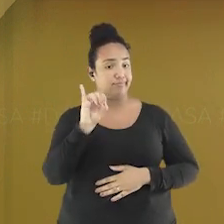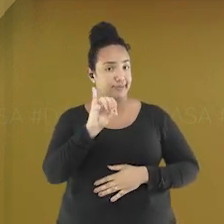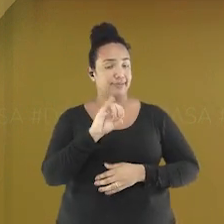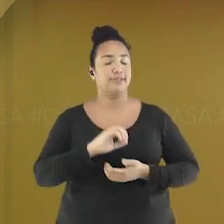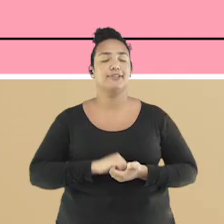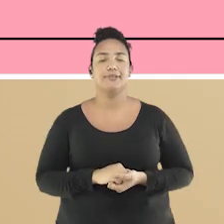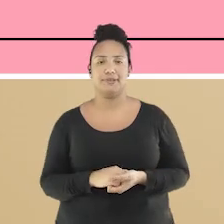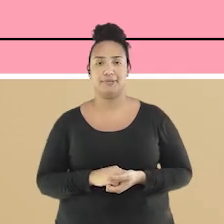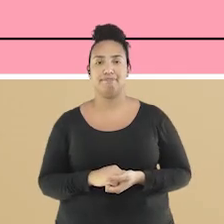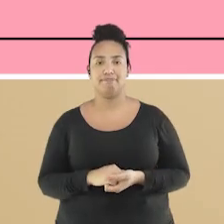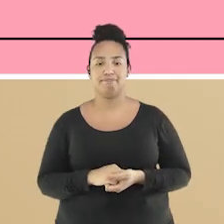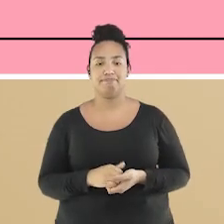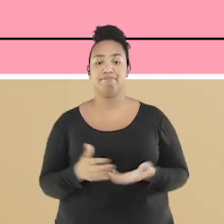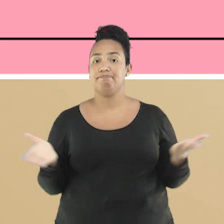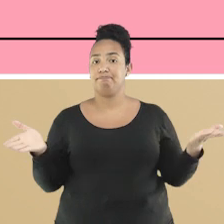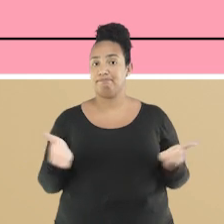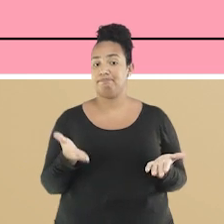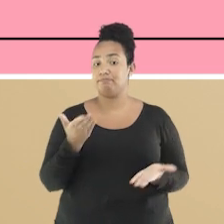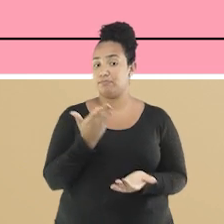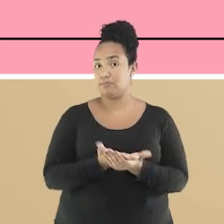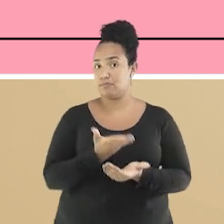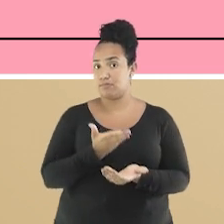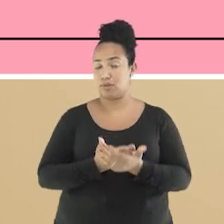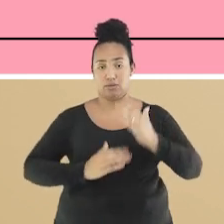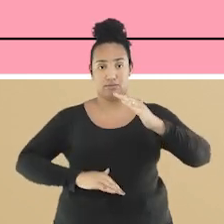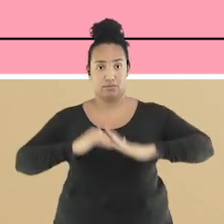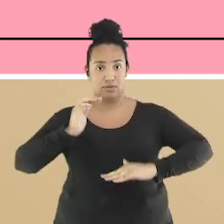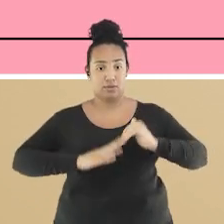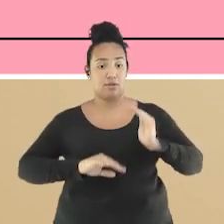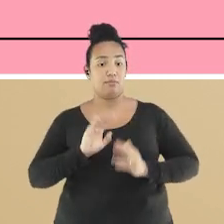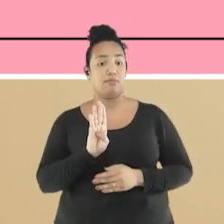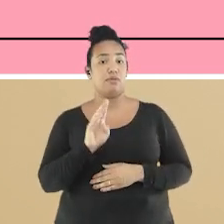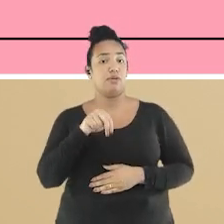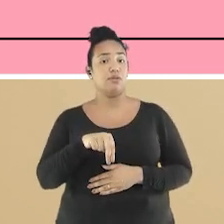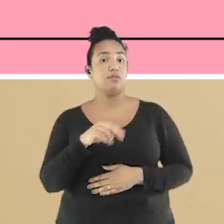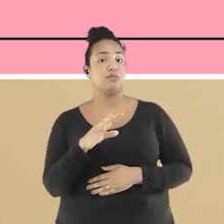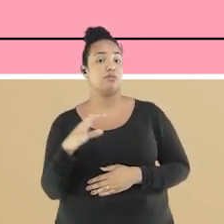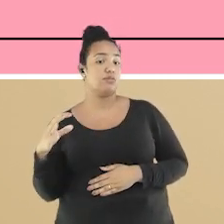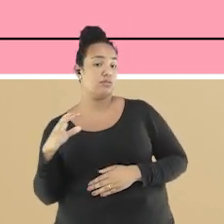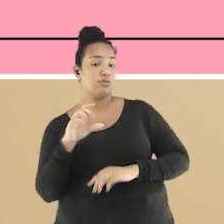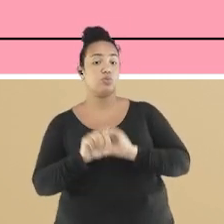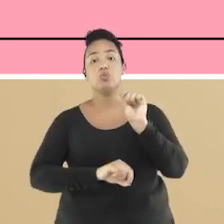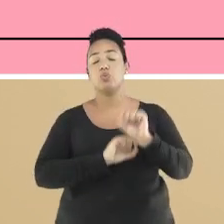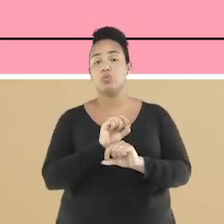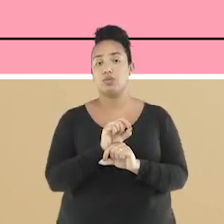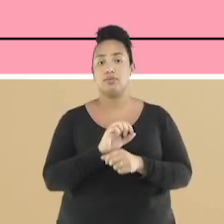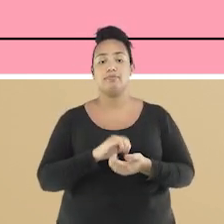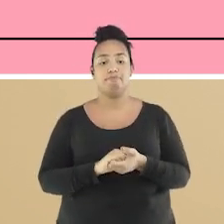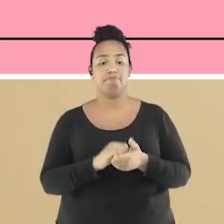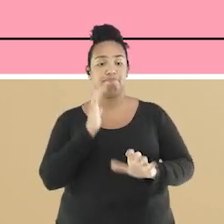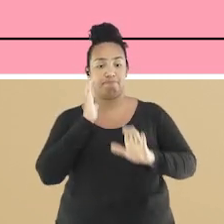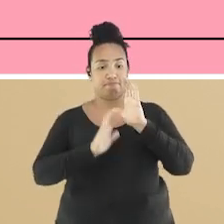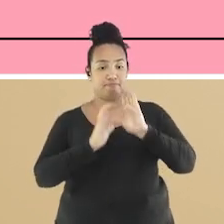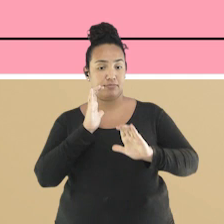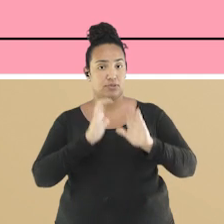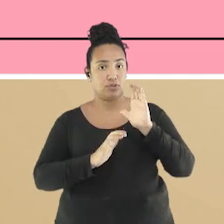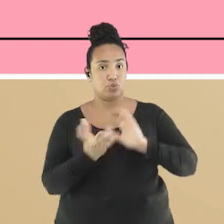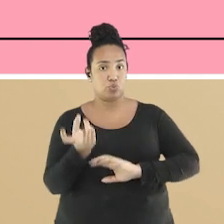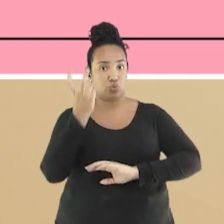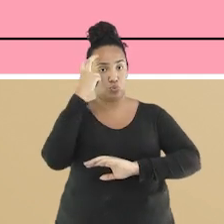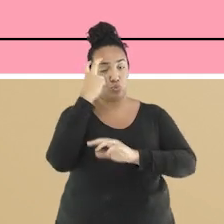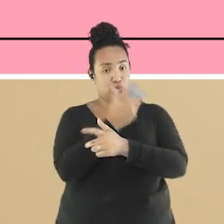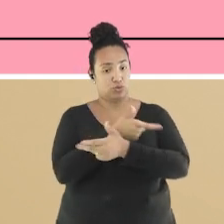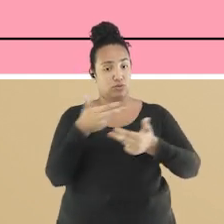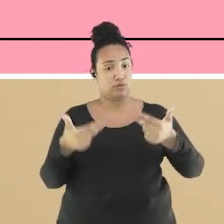sobre a aula. Esta aula trabalha com a seguinte habilidade: discutir a comunicação intercultural